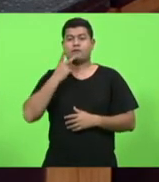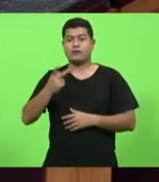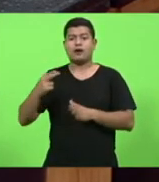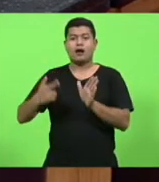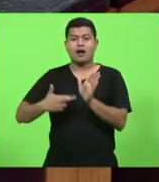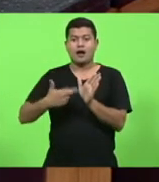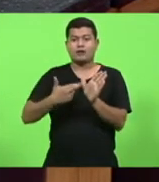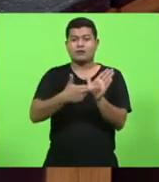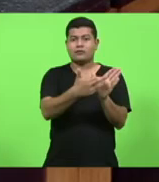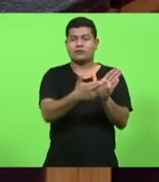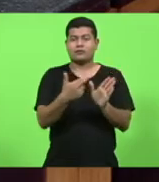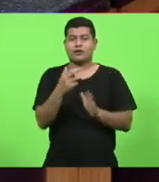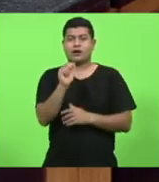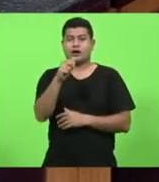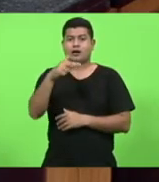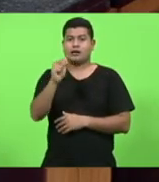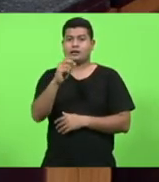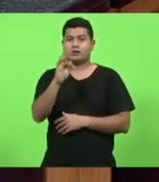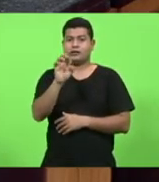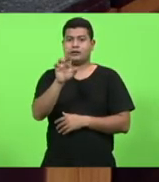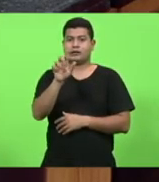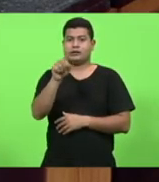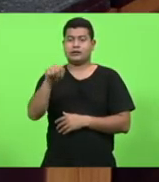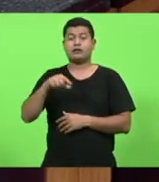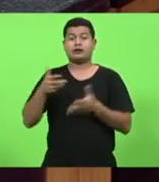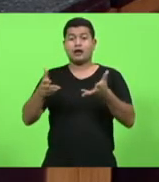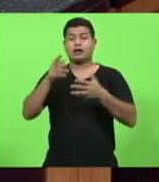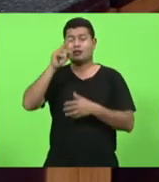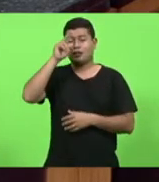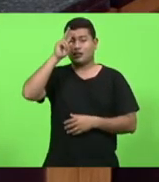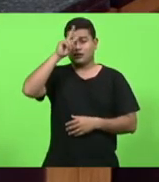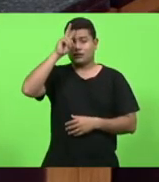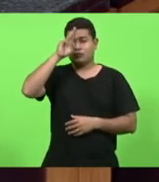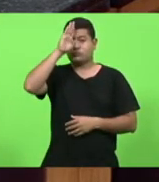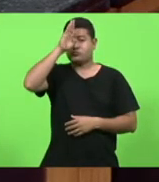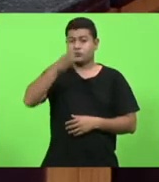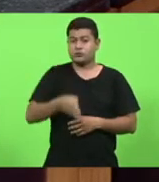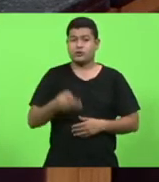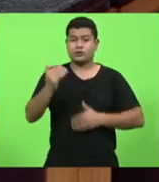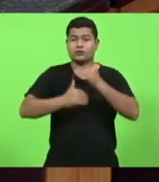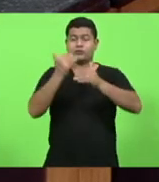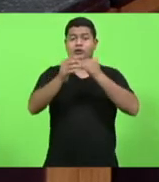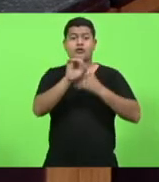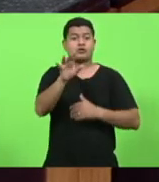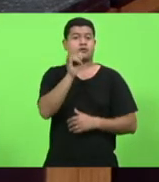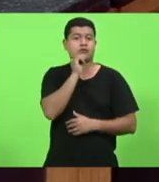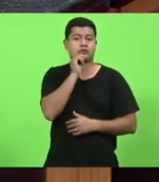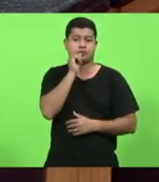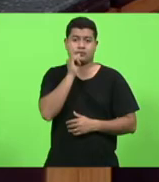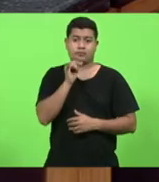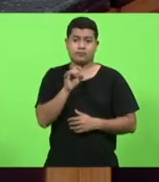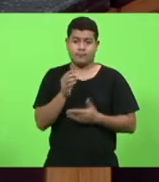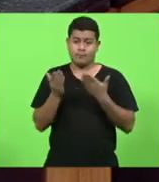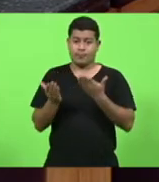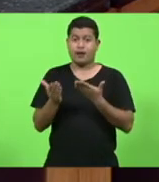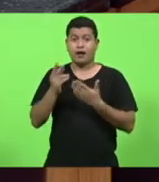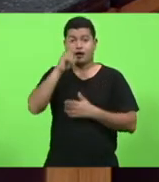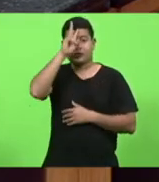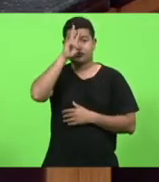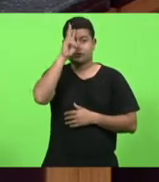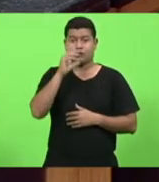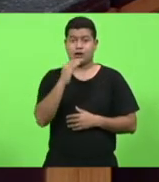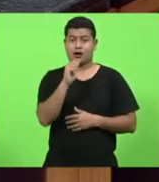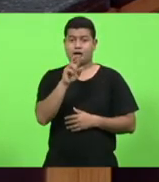quero lembrar de um marco do nosso desenvolvimento. Esse é apenas um exemplo do quanto a história do carvão se